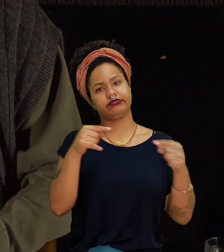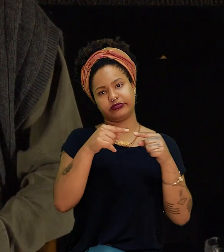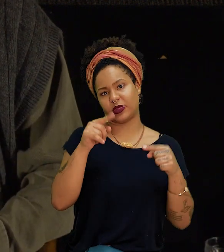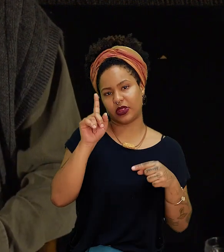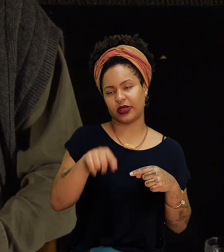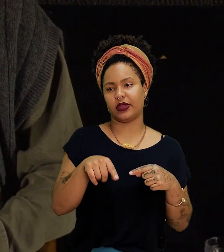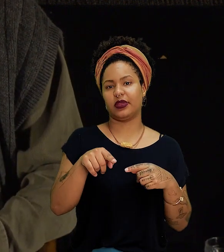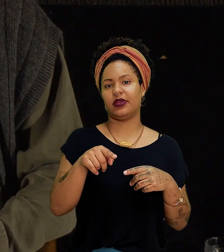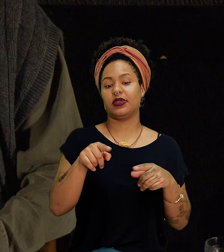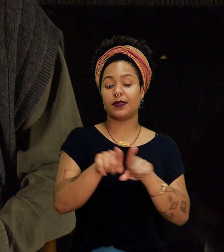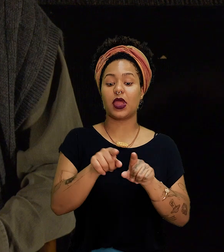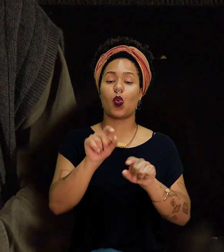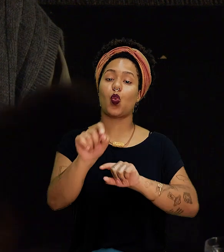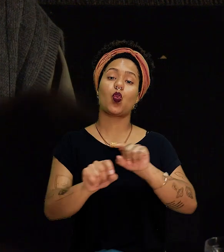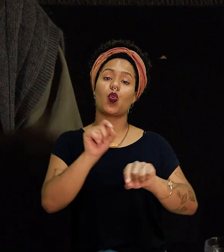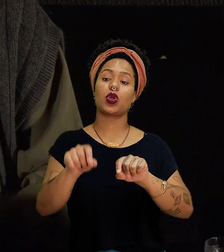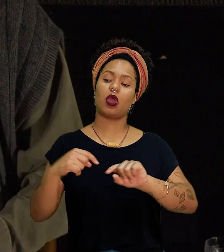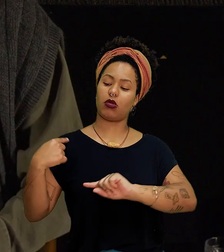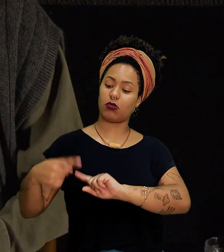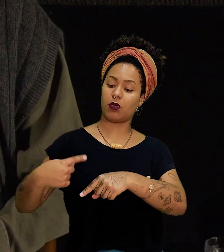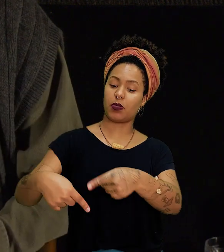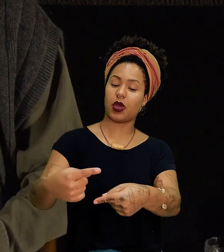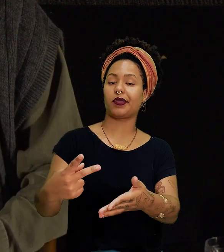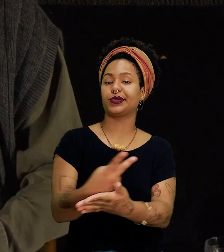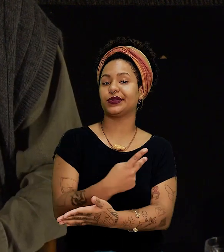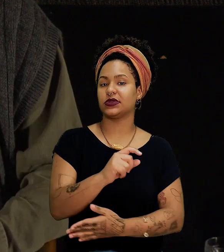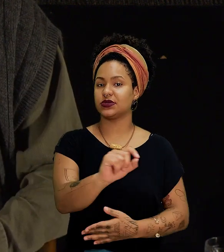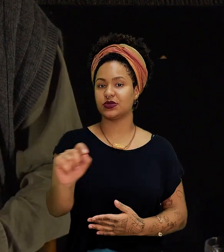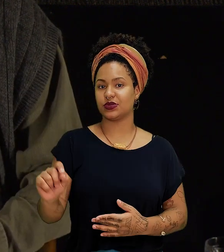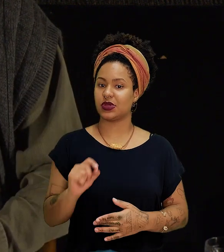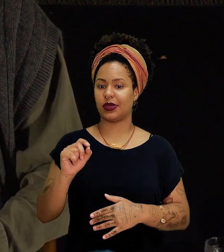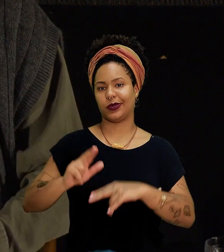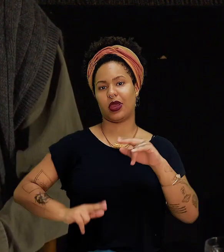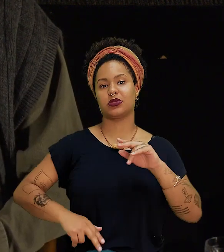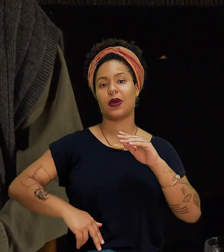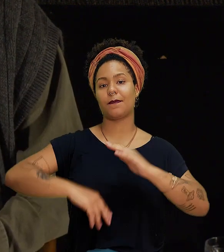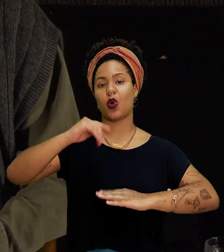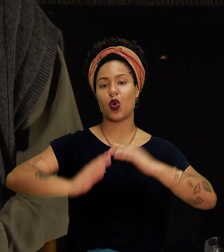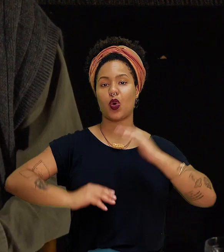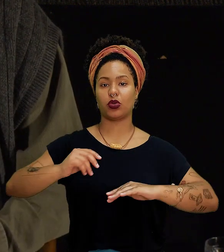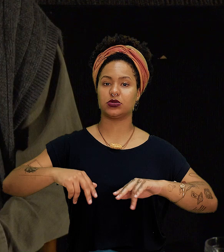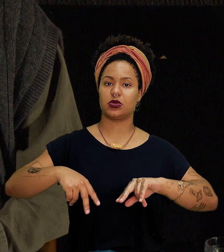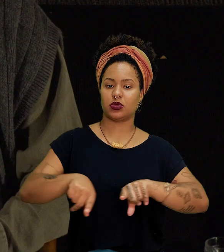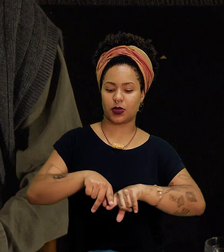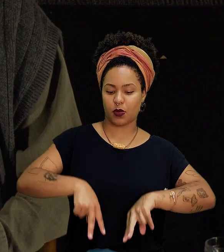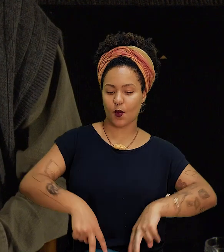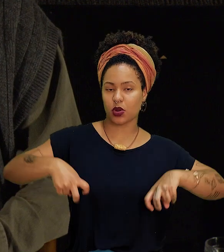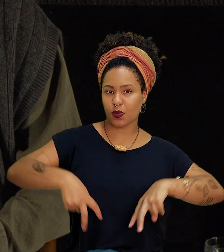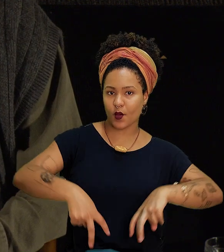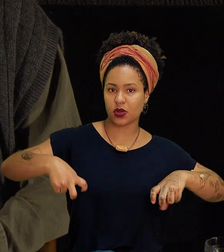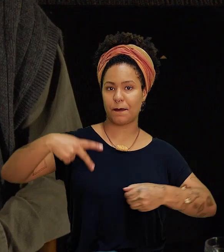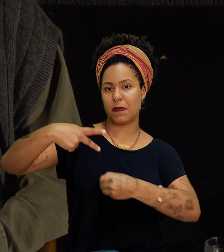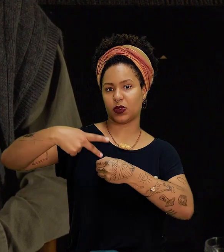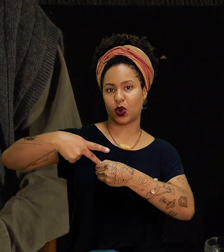envolve, né, e quais são as consequências da produção, da exploração e